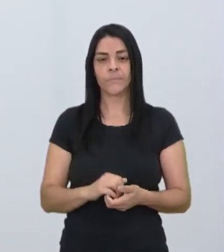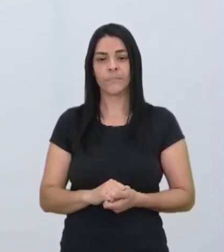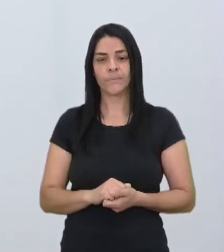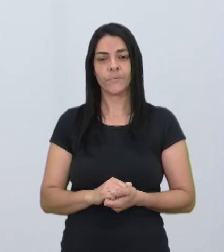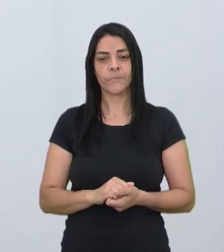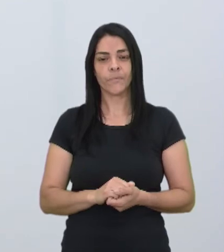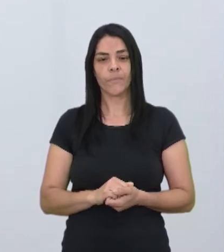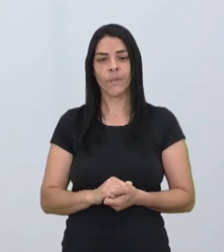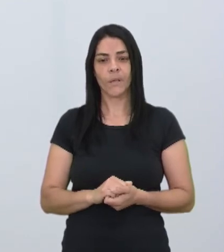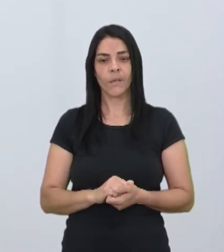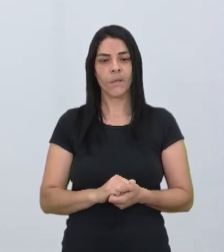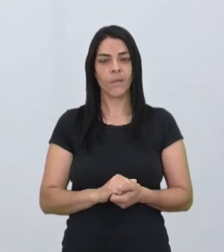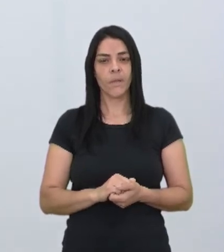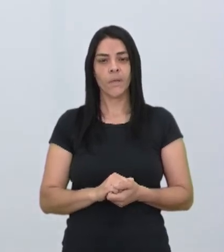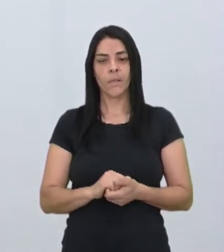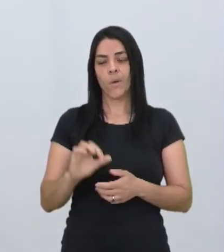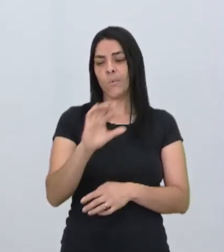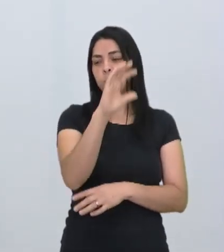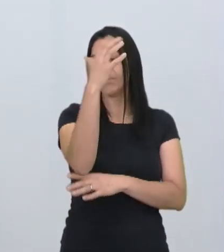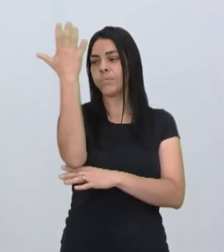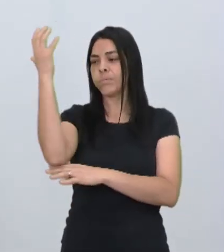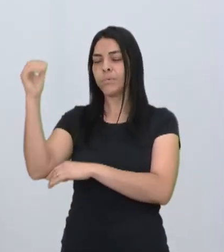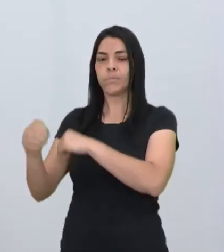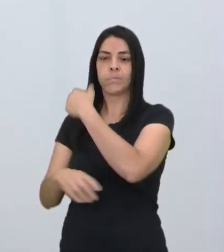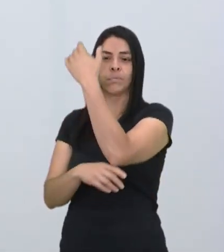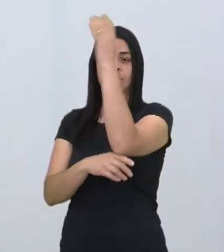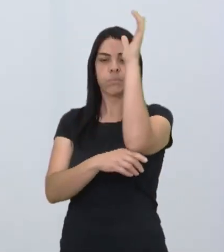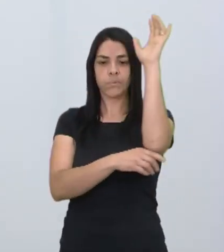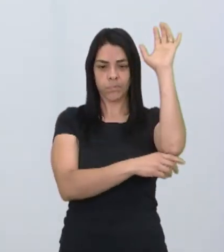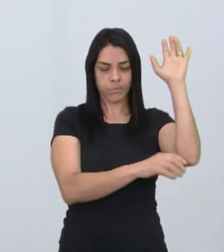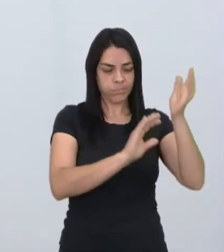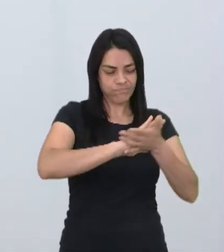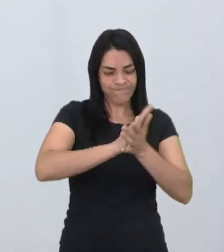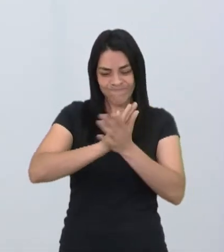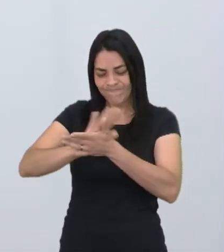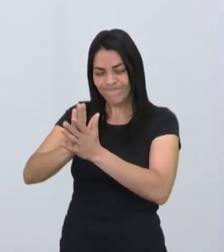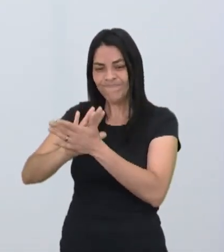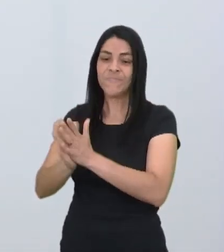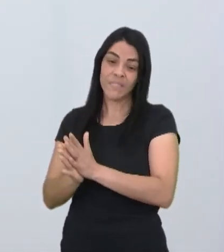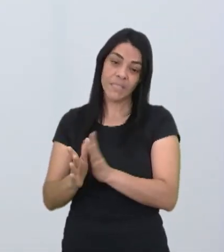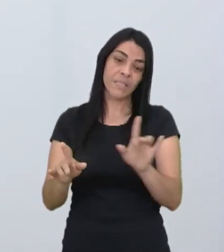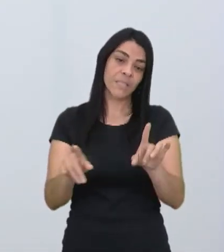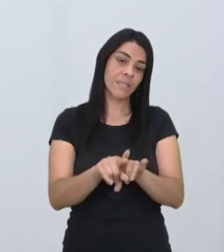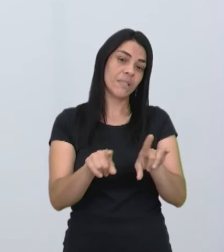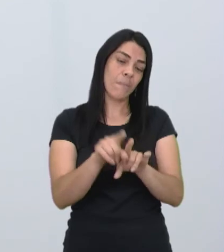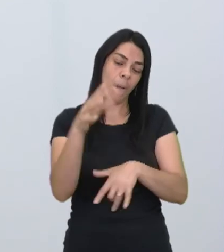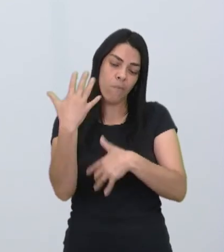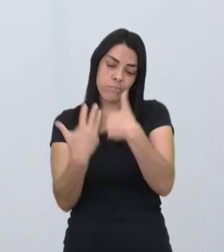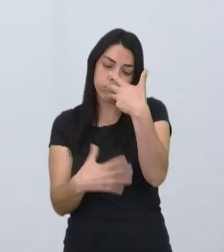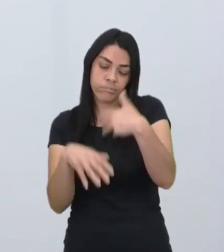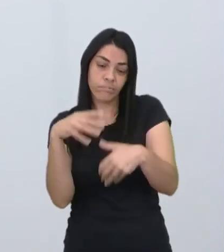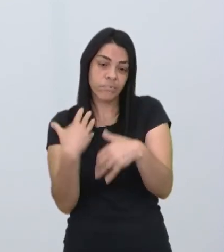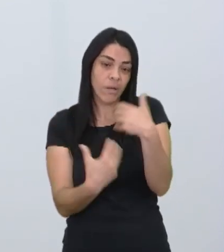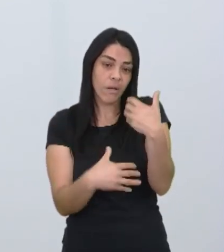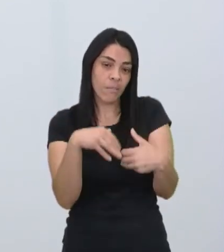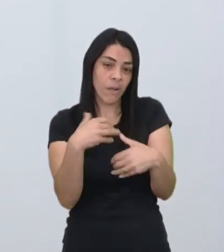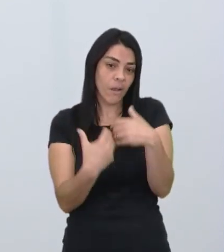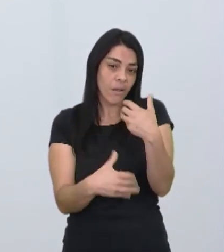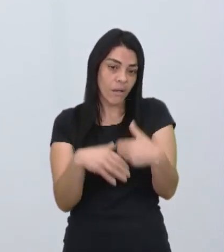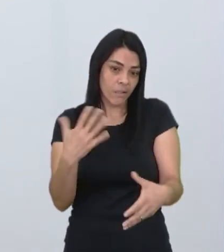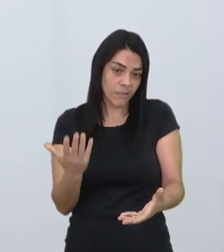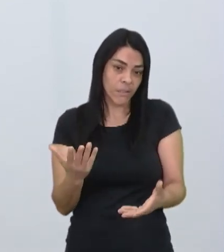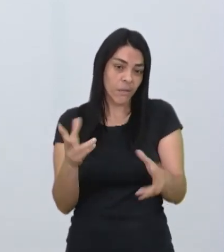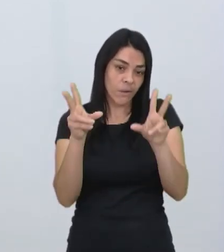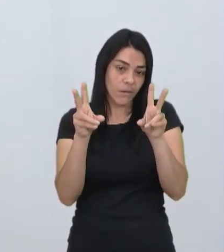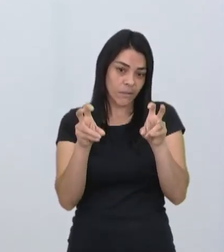né, trazendo ao meio ambiente, aí danificando mais rapidamente o meio ambiente e também atrapalhando com certeza a questão